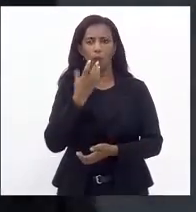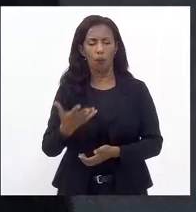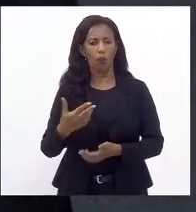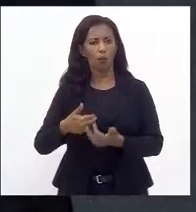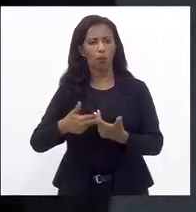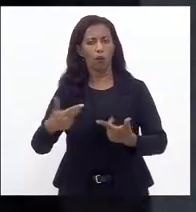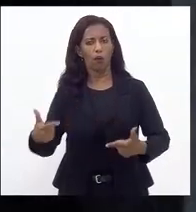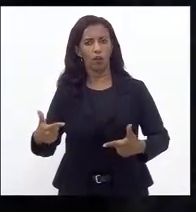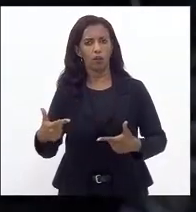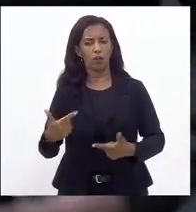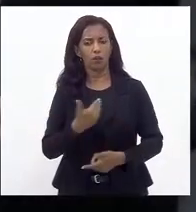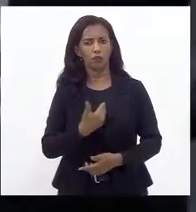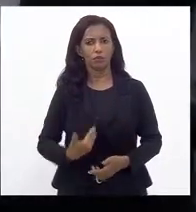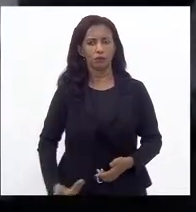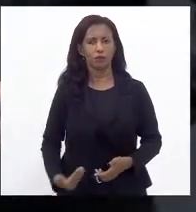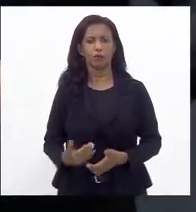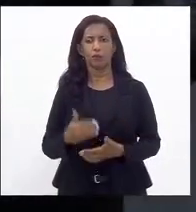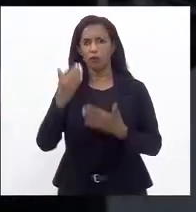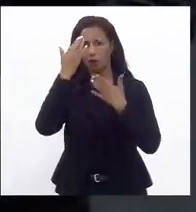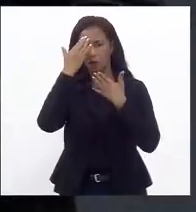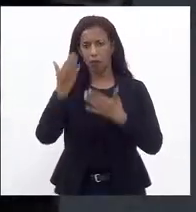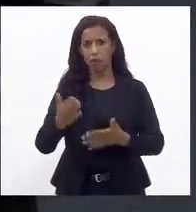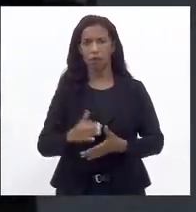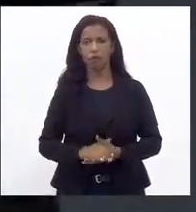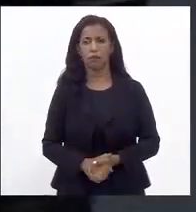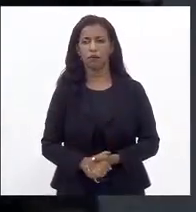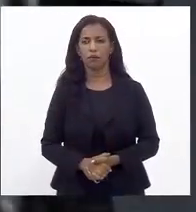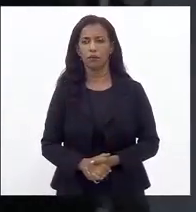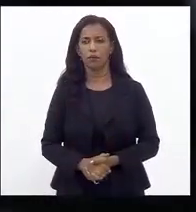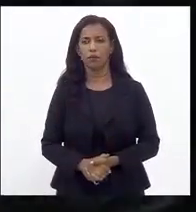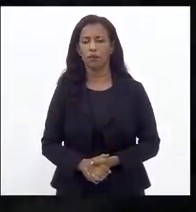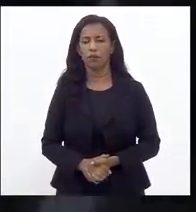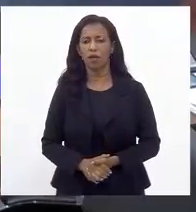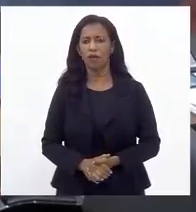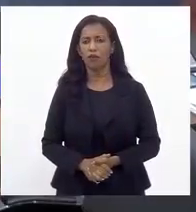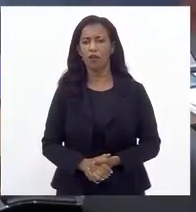do serviço público Obrigado presidente